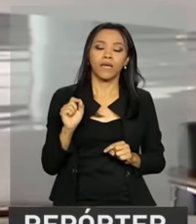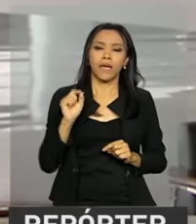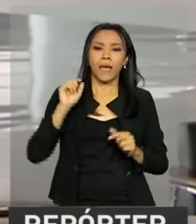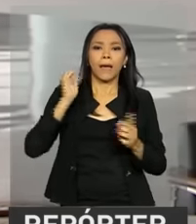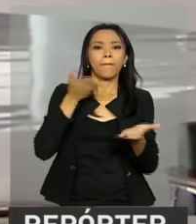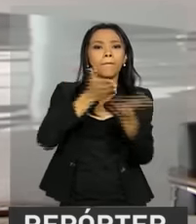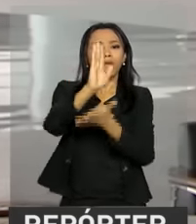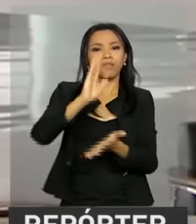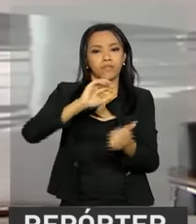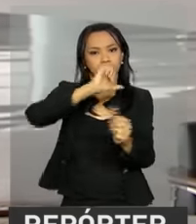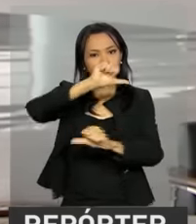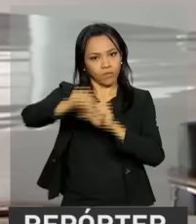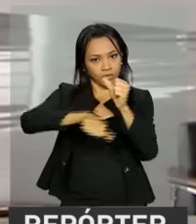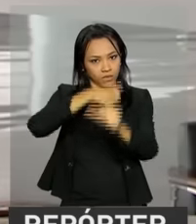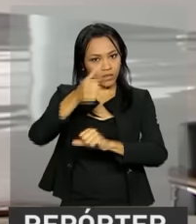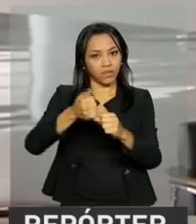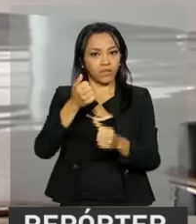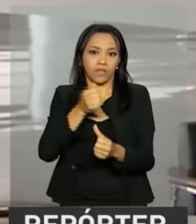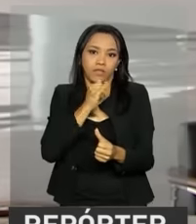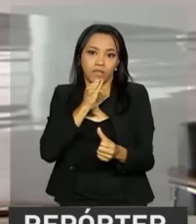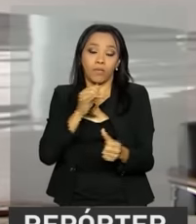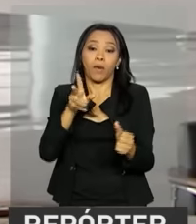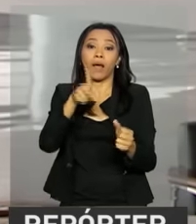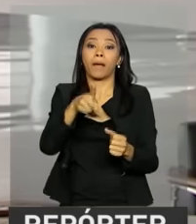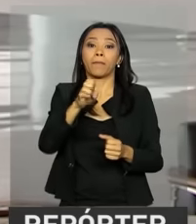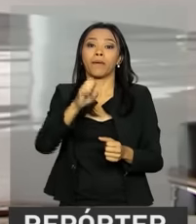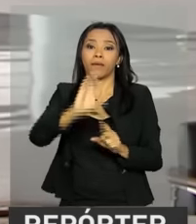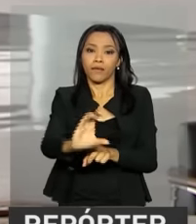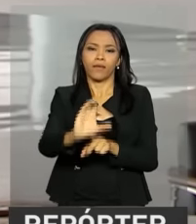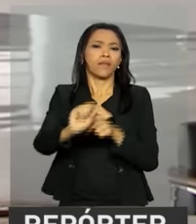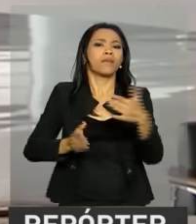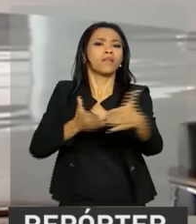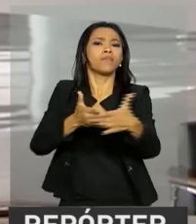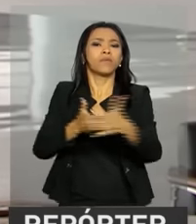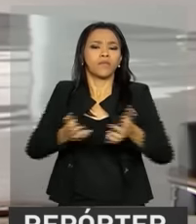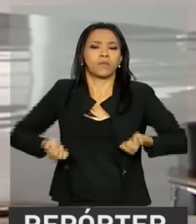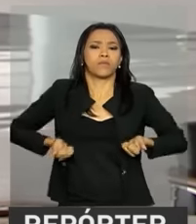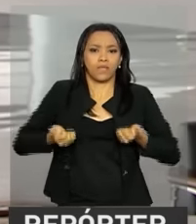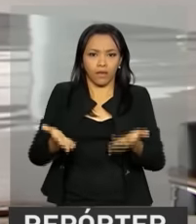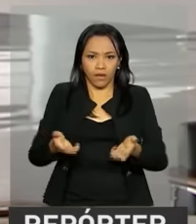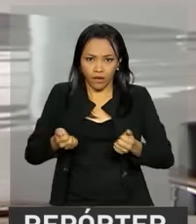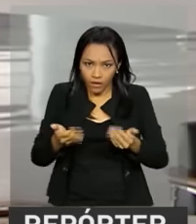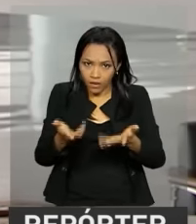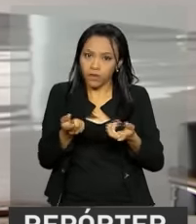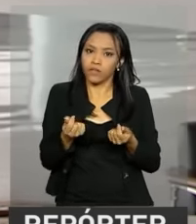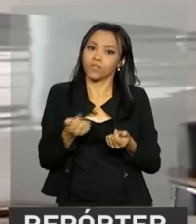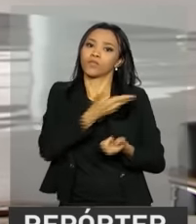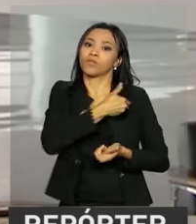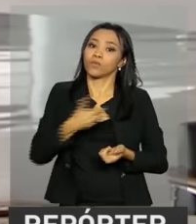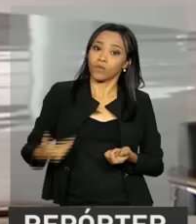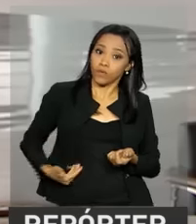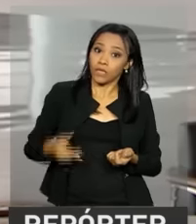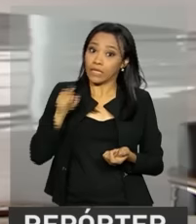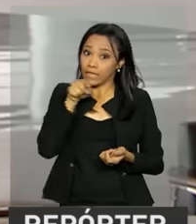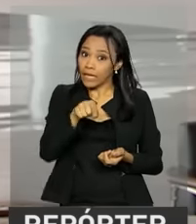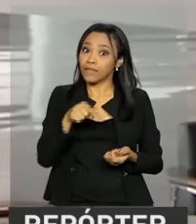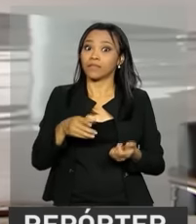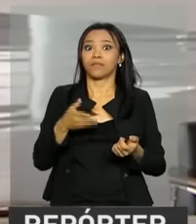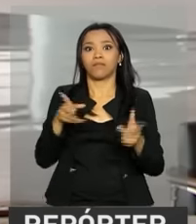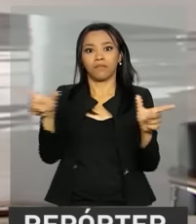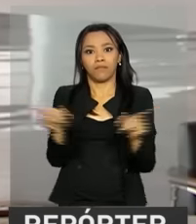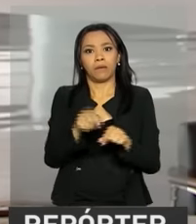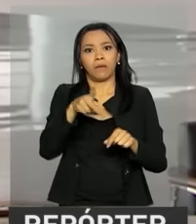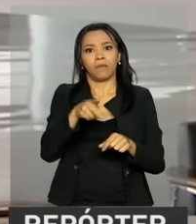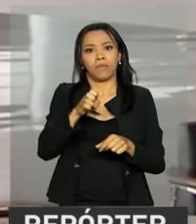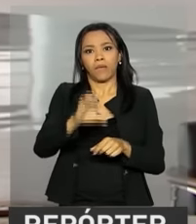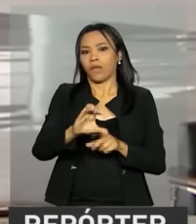reformas como a emenda à constituição que limita os gastos públicos medida que segundo ele trouxe impactos